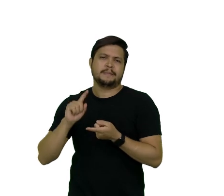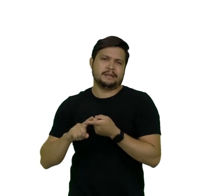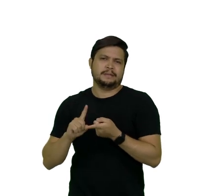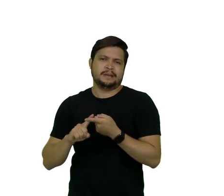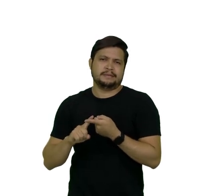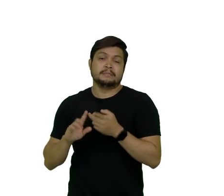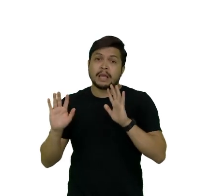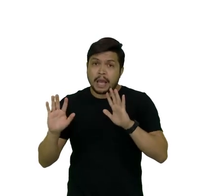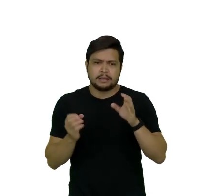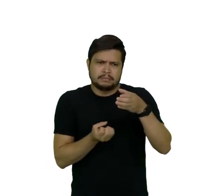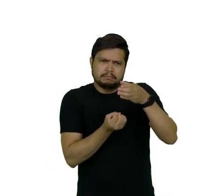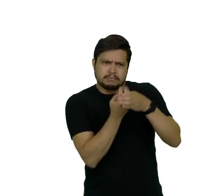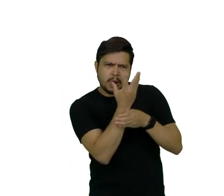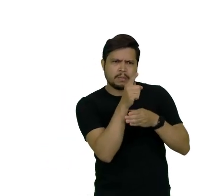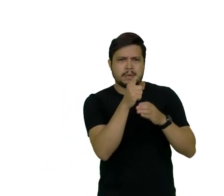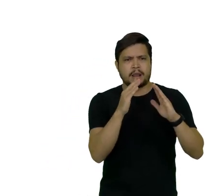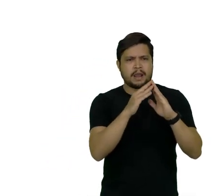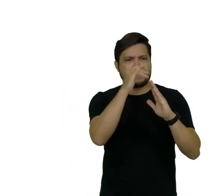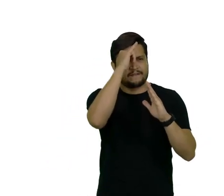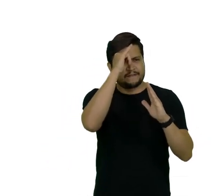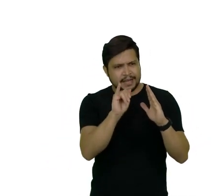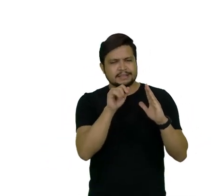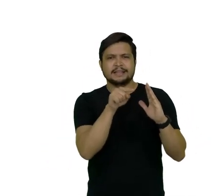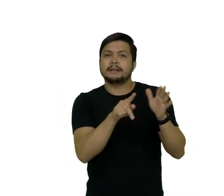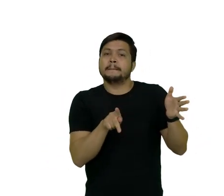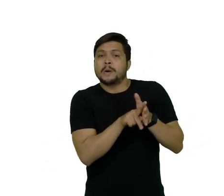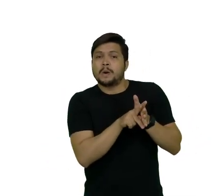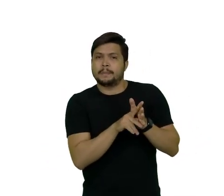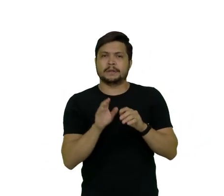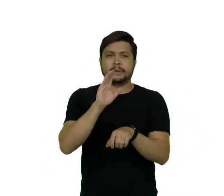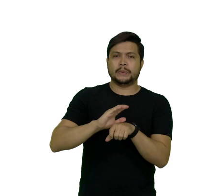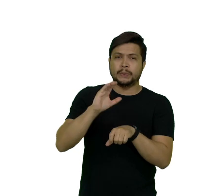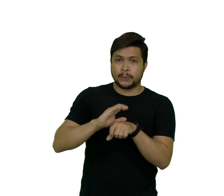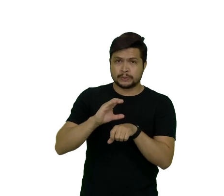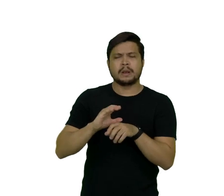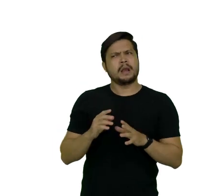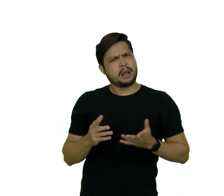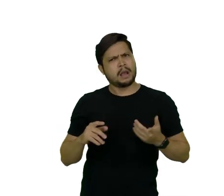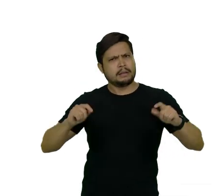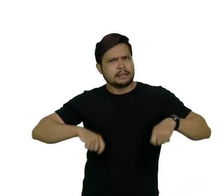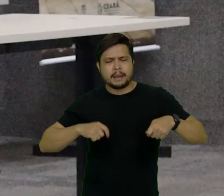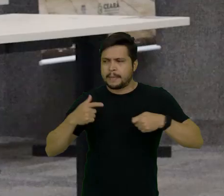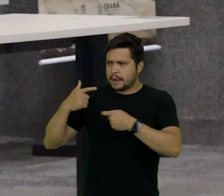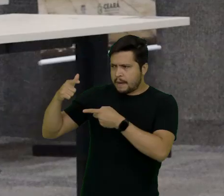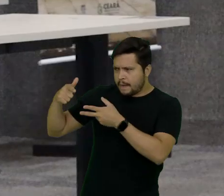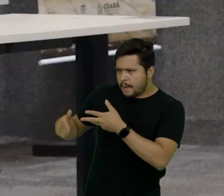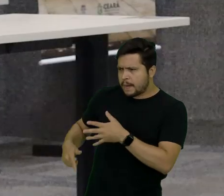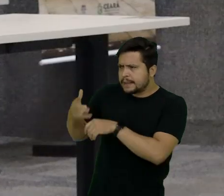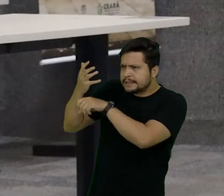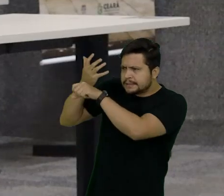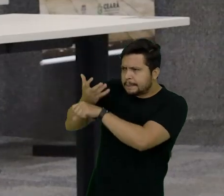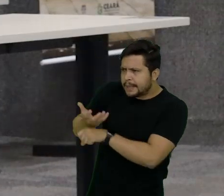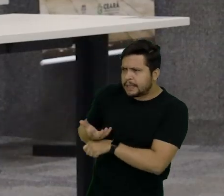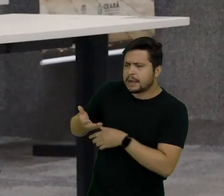fazenda, ela trouxe essa possibilidade de que as outras disciplinas a gente